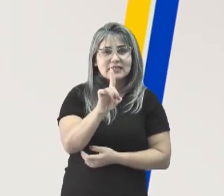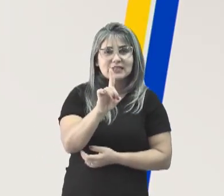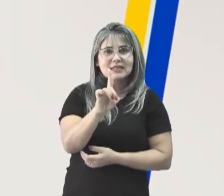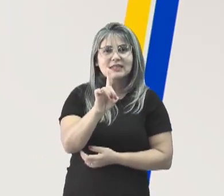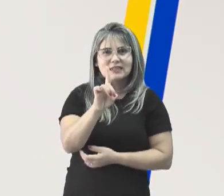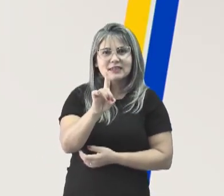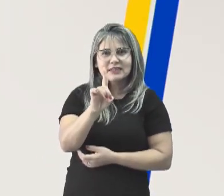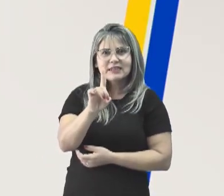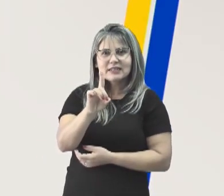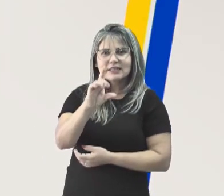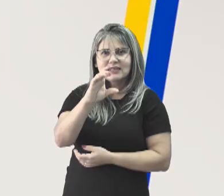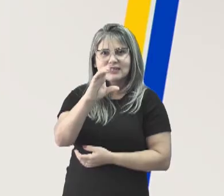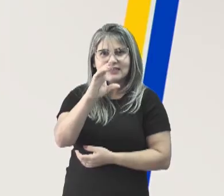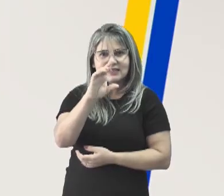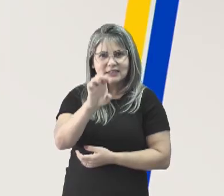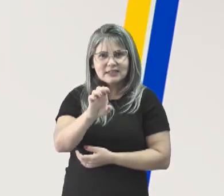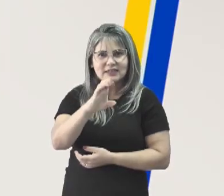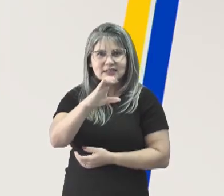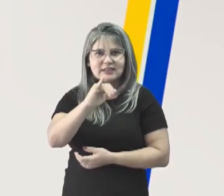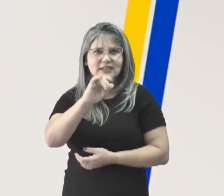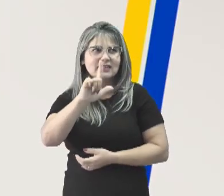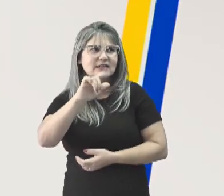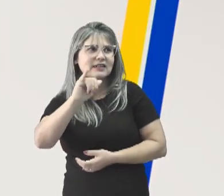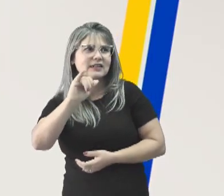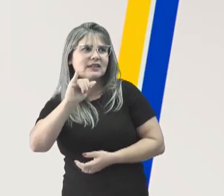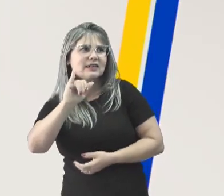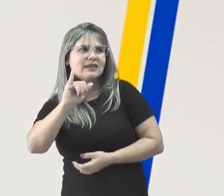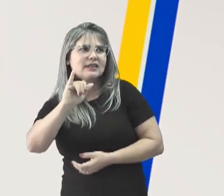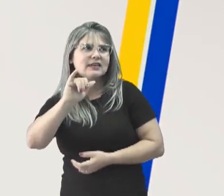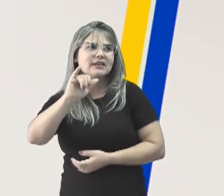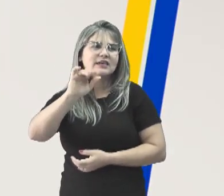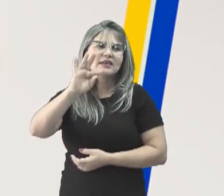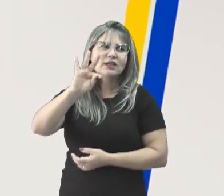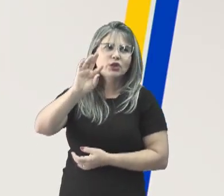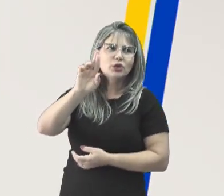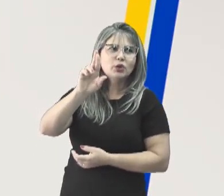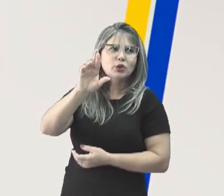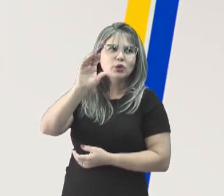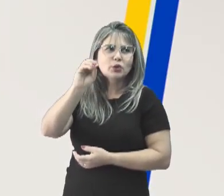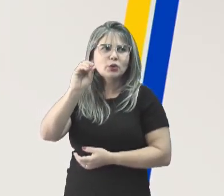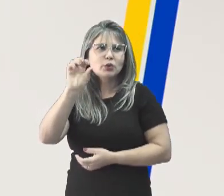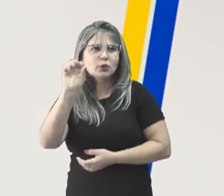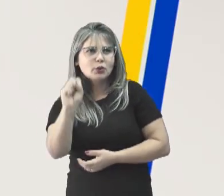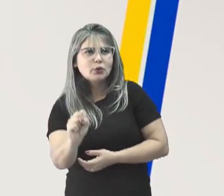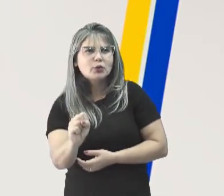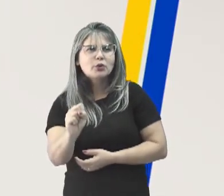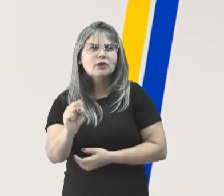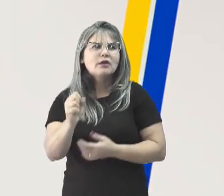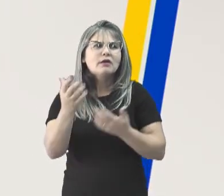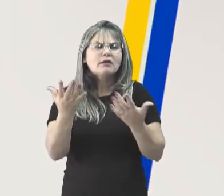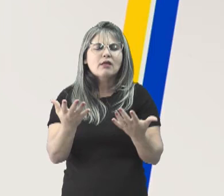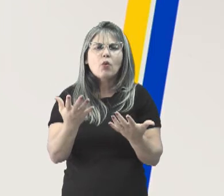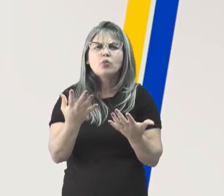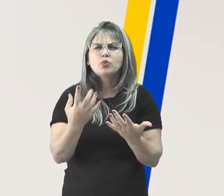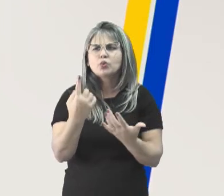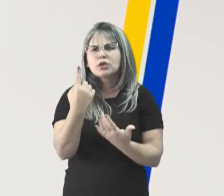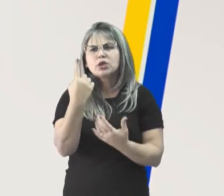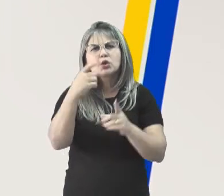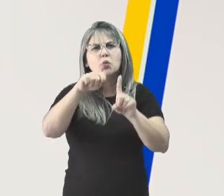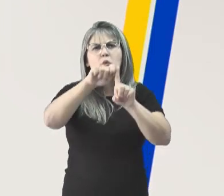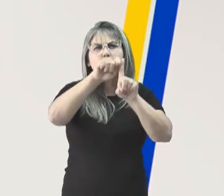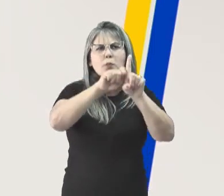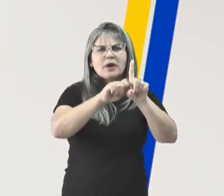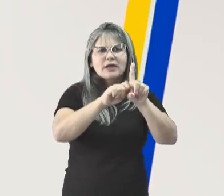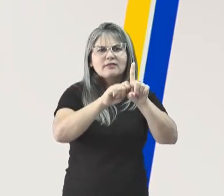de letra A, 1,8 decilitro, letra B, 0,18 decilitro, letra